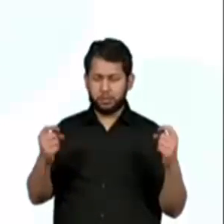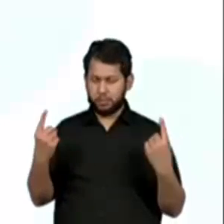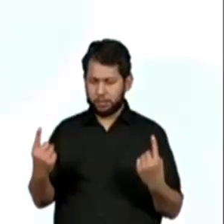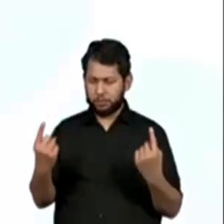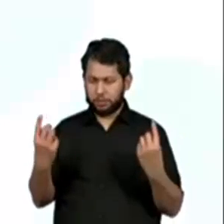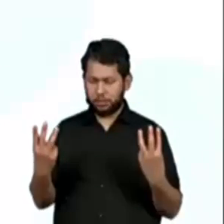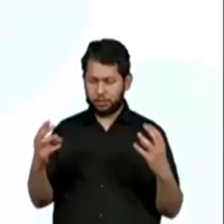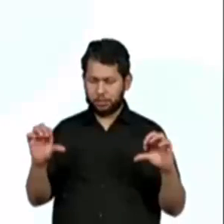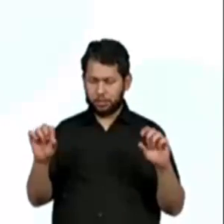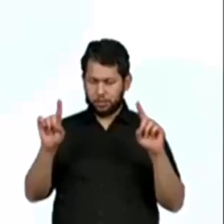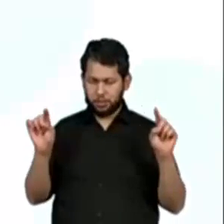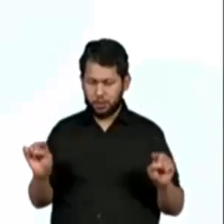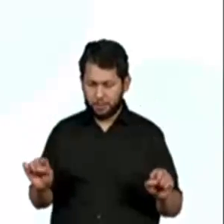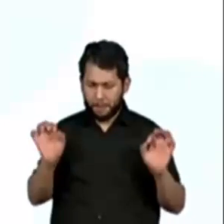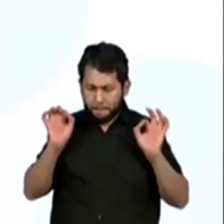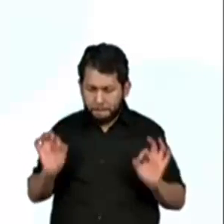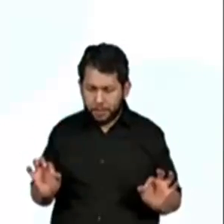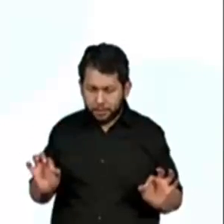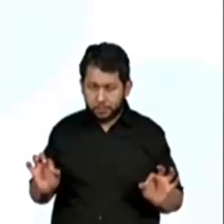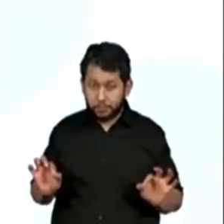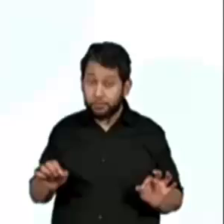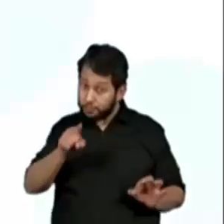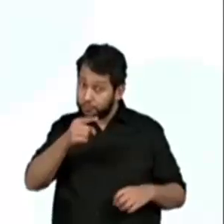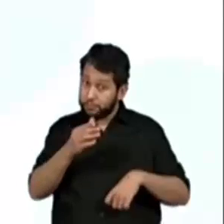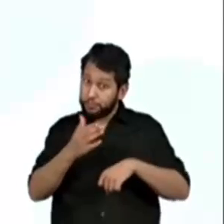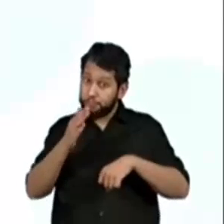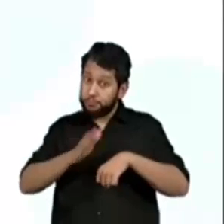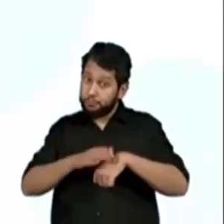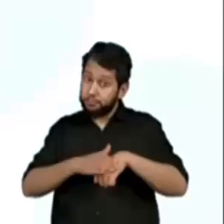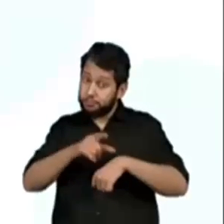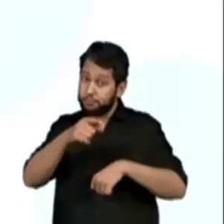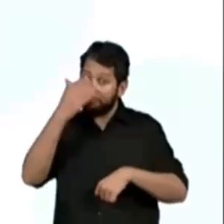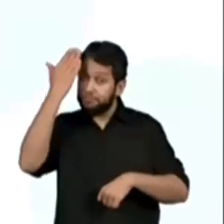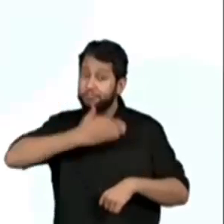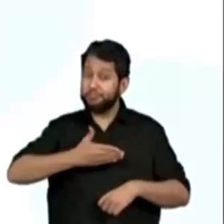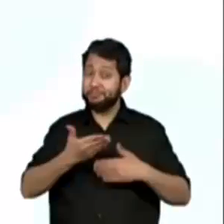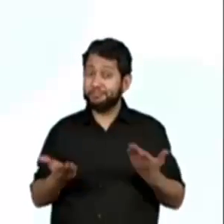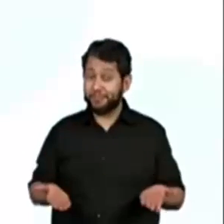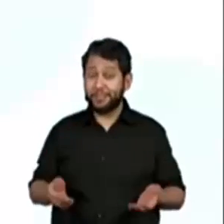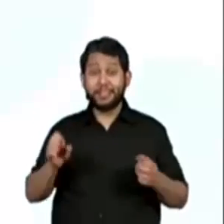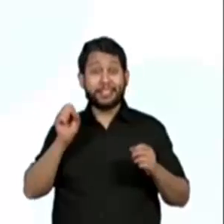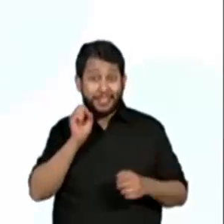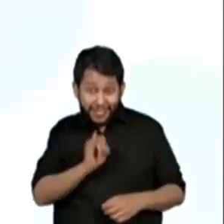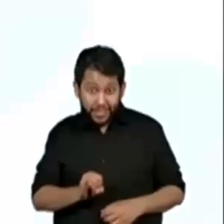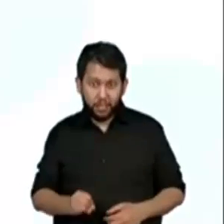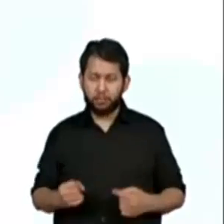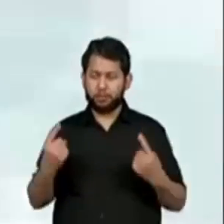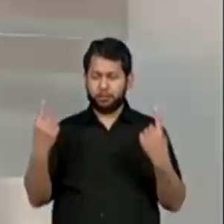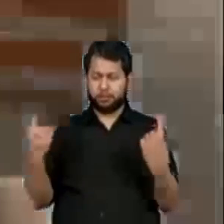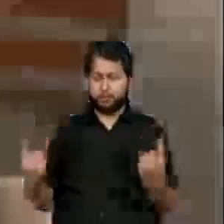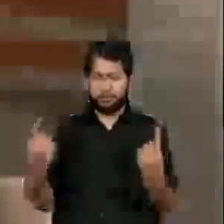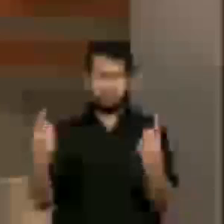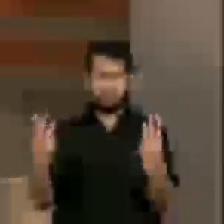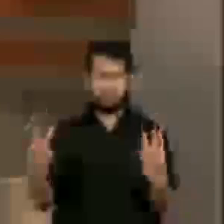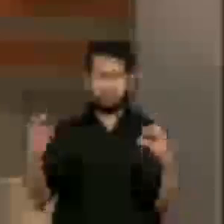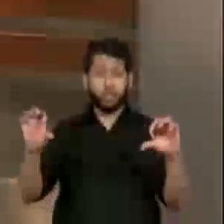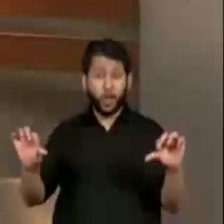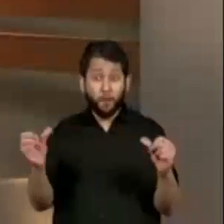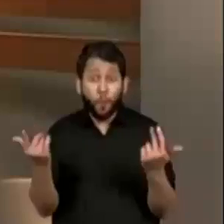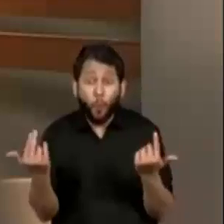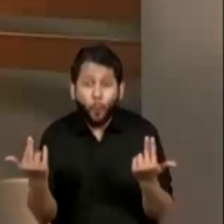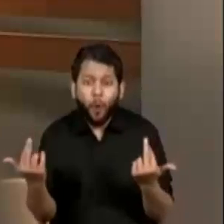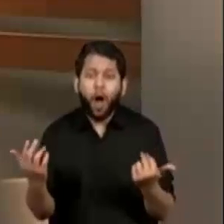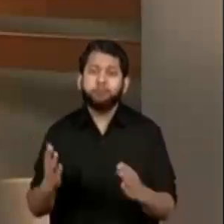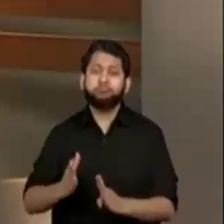número 139. E se tiver o número 139, pronto, você encontrou as